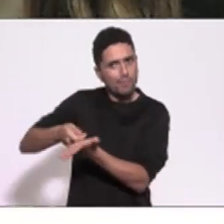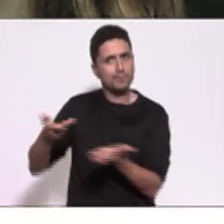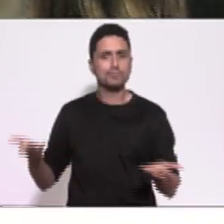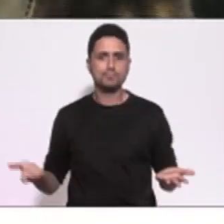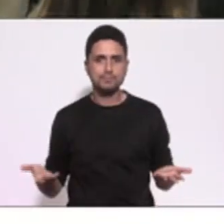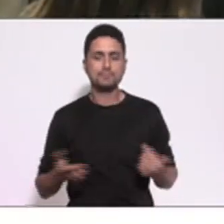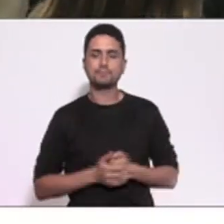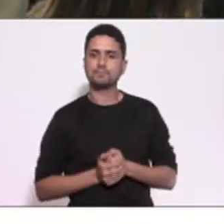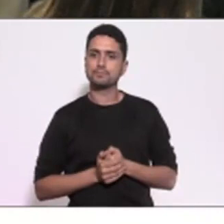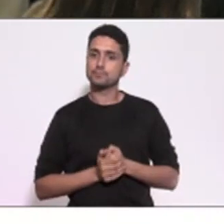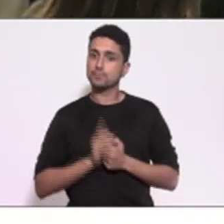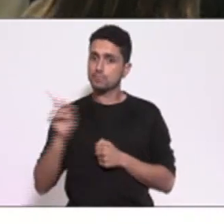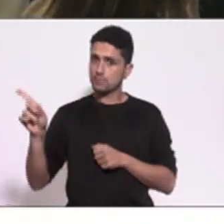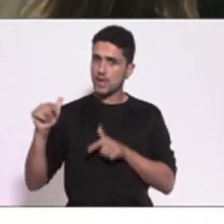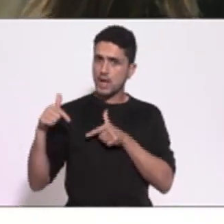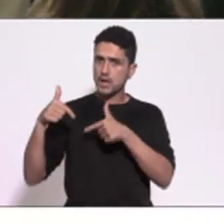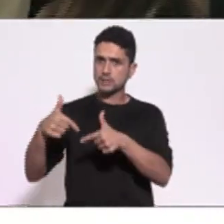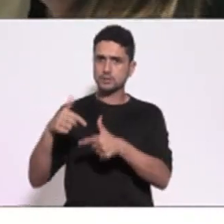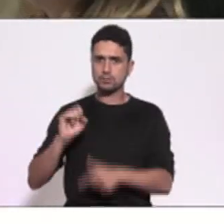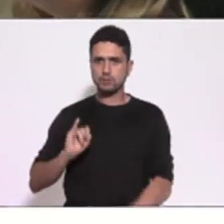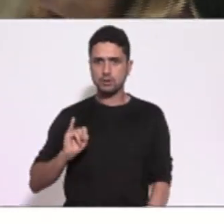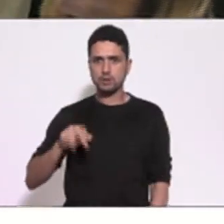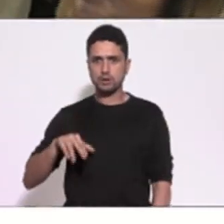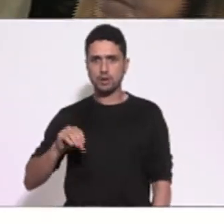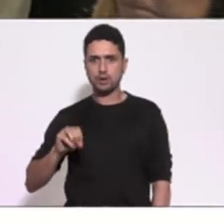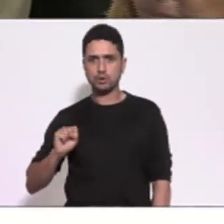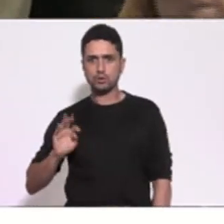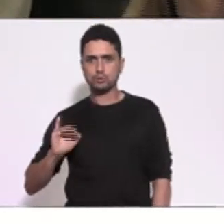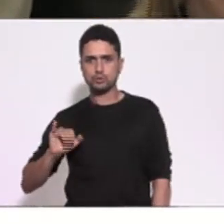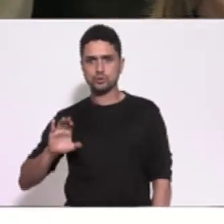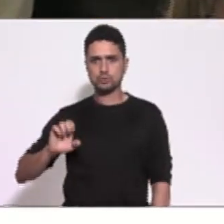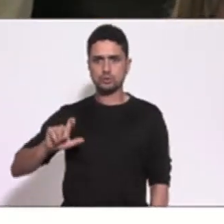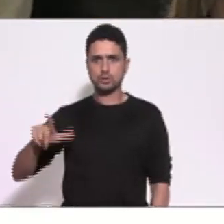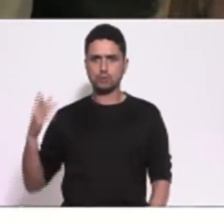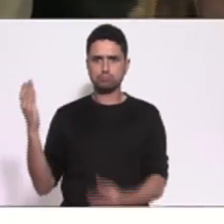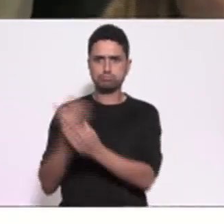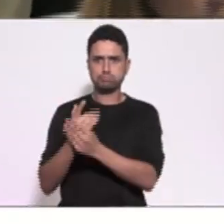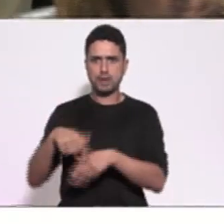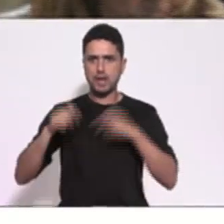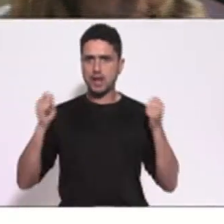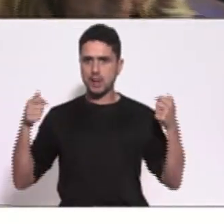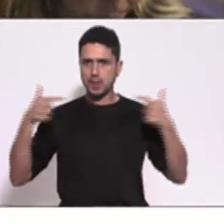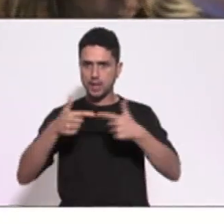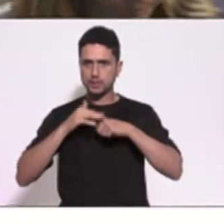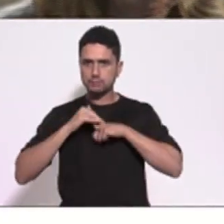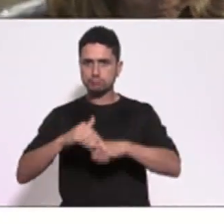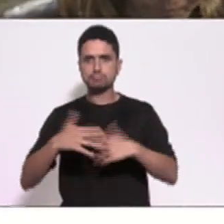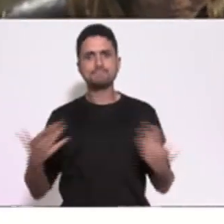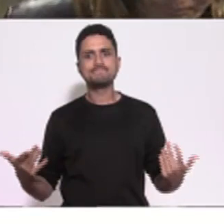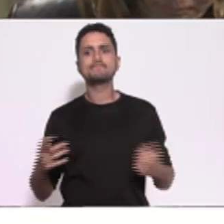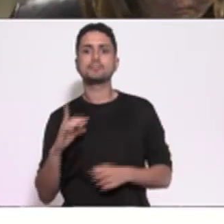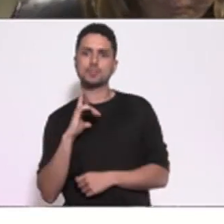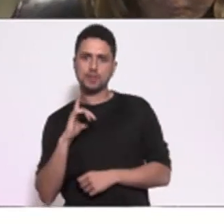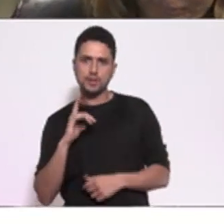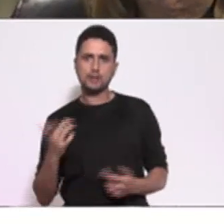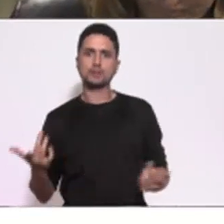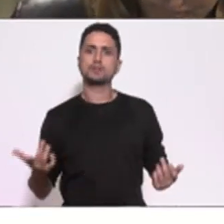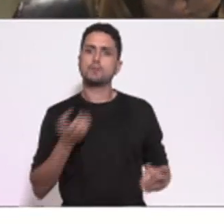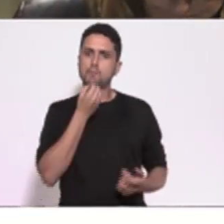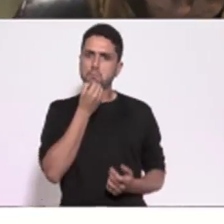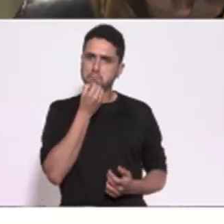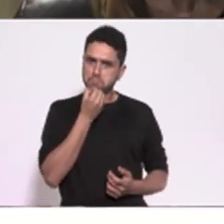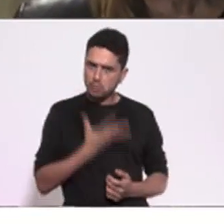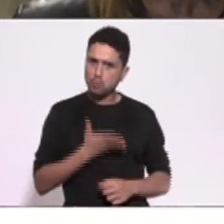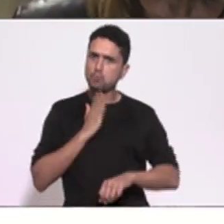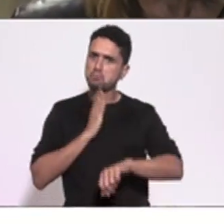sua ação direta de inconstitucionalidade, em nome da Assembleia Legislativa, vem em muito boa